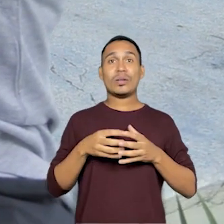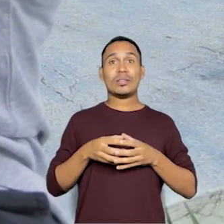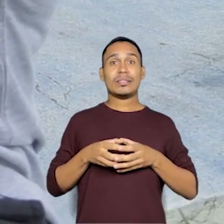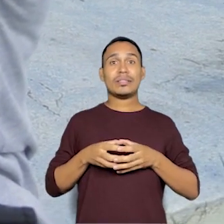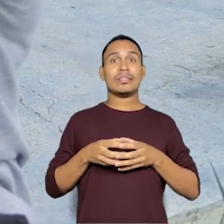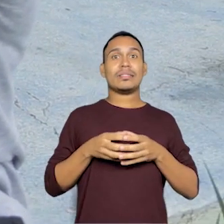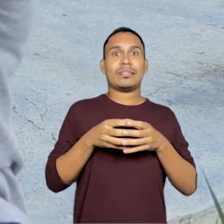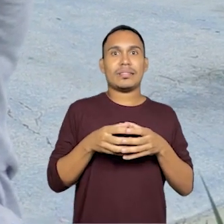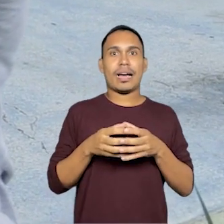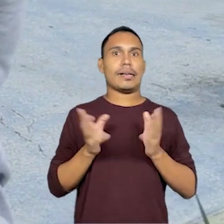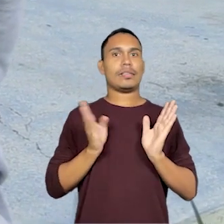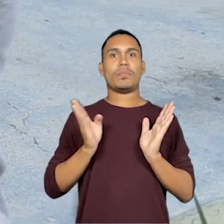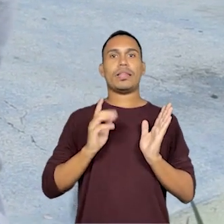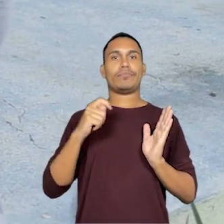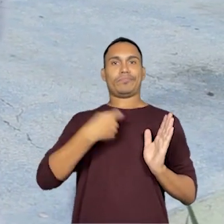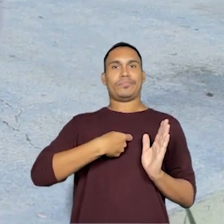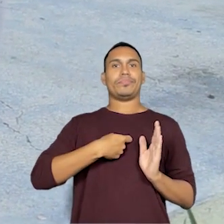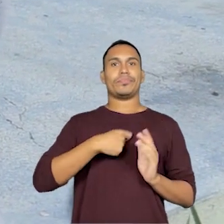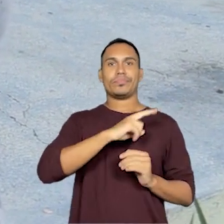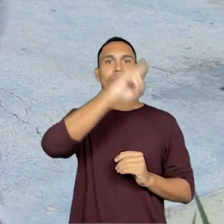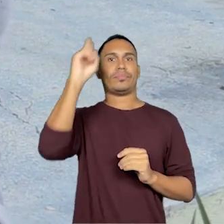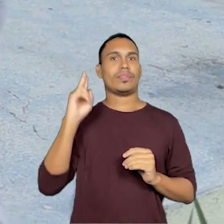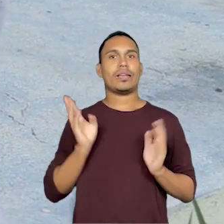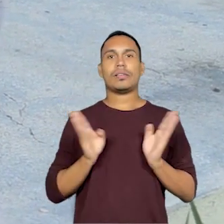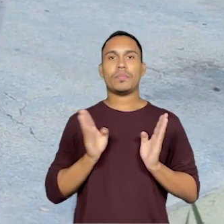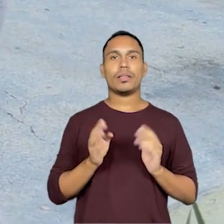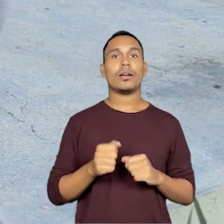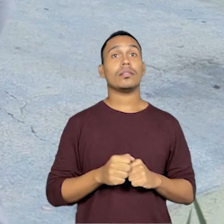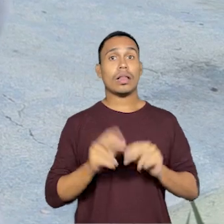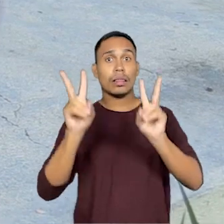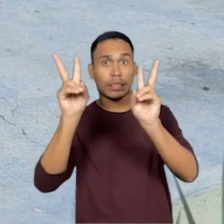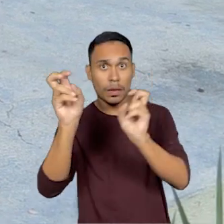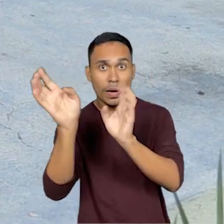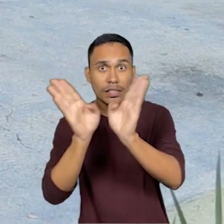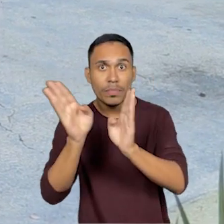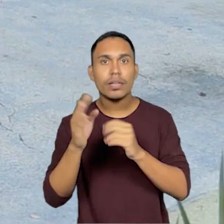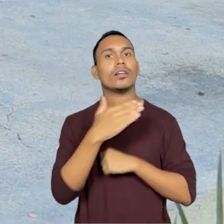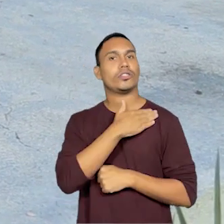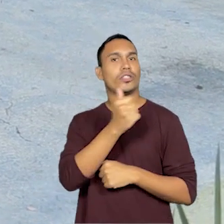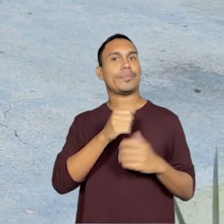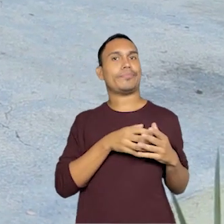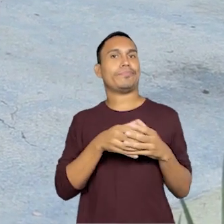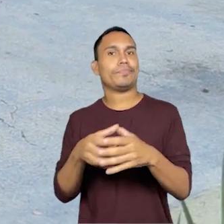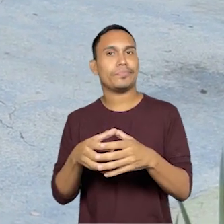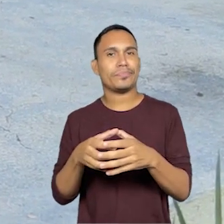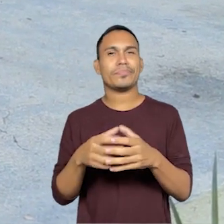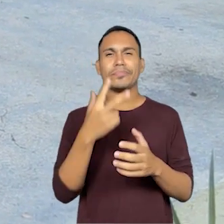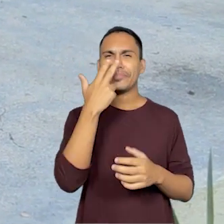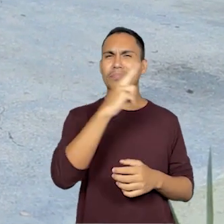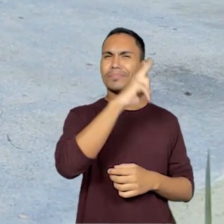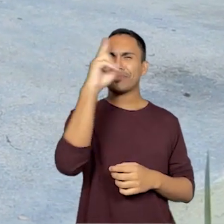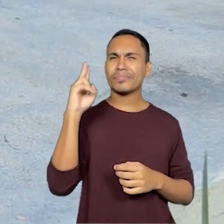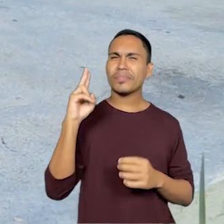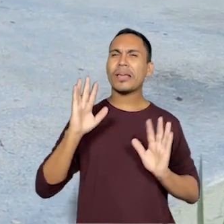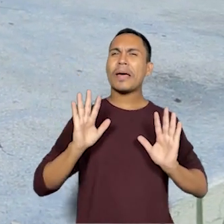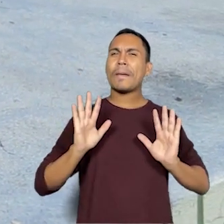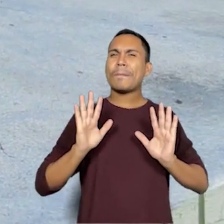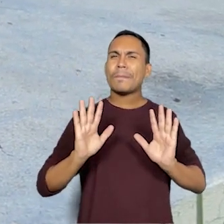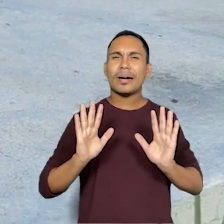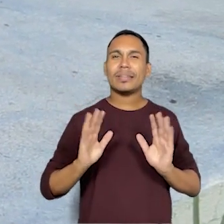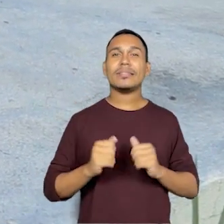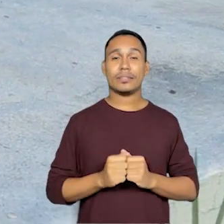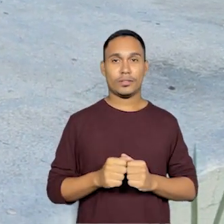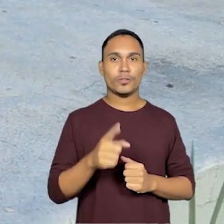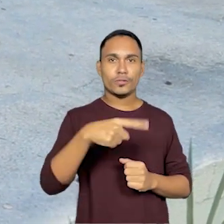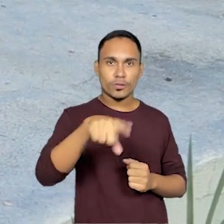pacote da acessibilidade. Toda vida que tem alguma coisa que é do tema acessibilidade, não, chama eles. Só que a gente não tá... Vocês assumiram